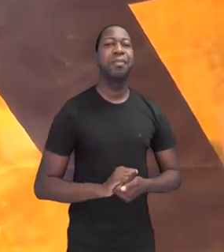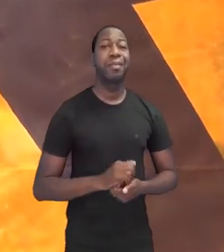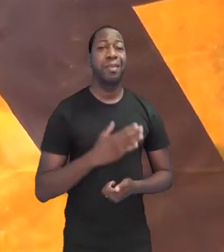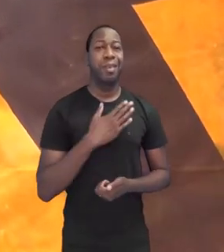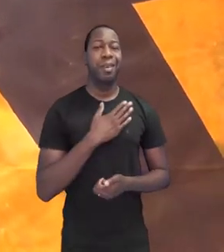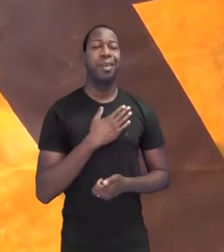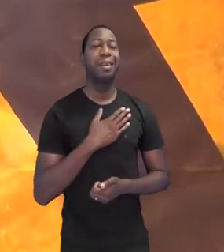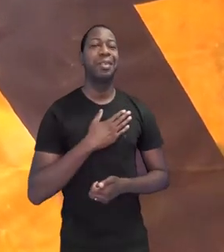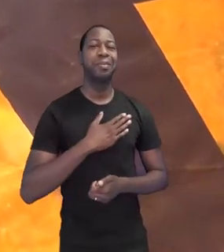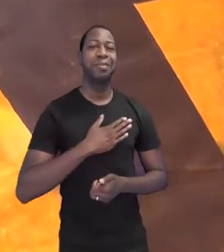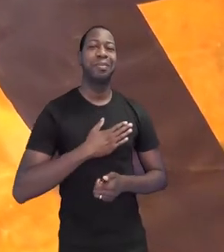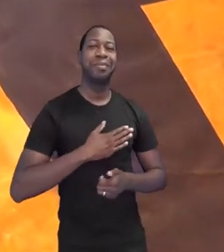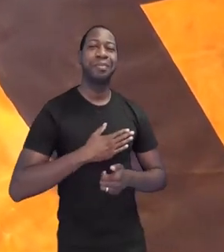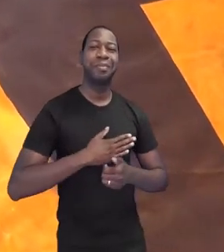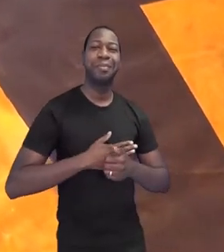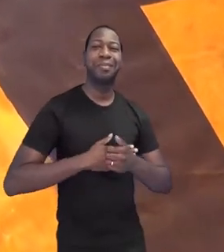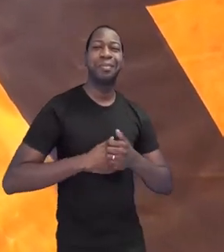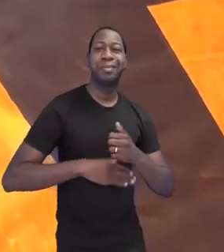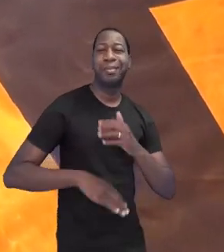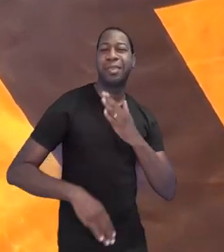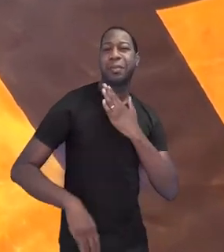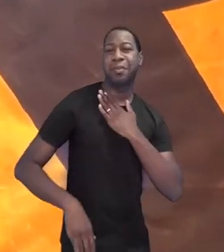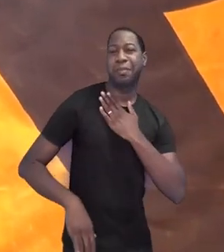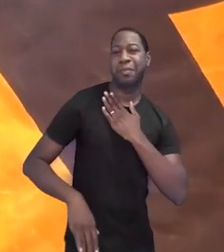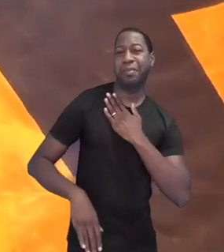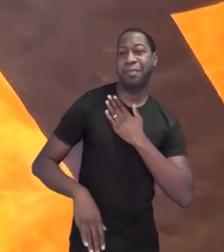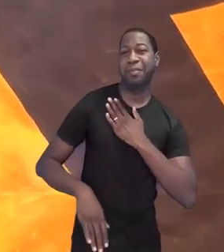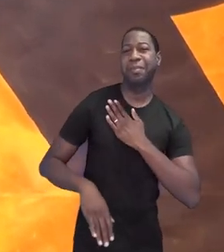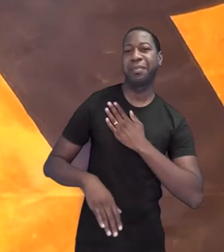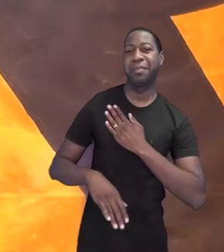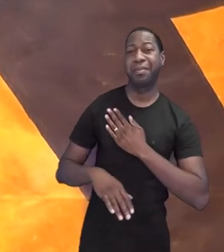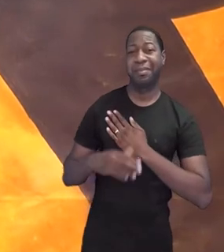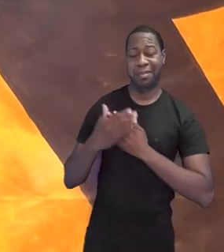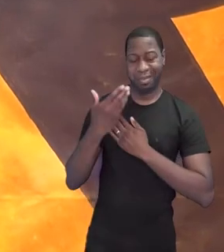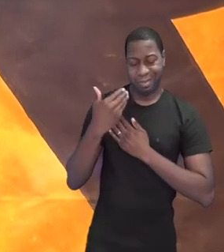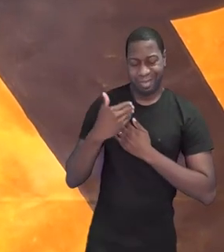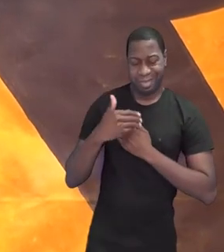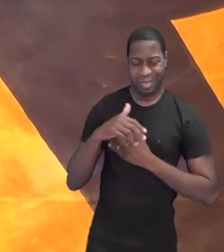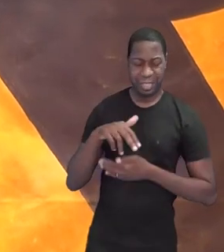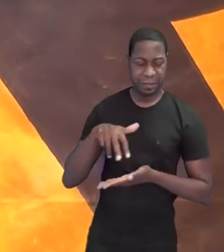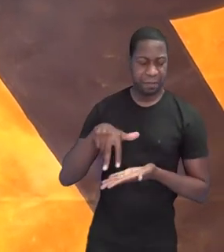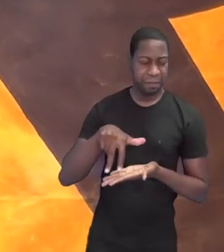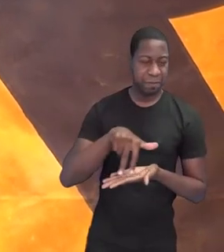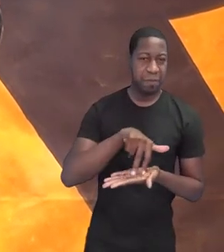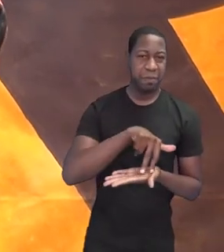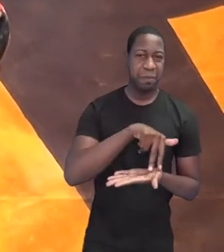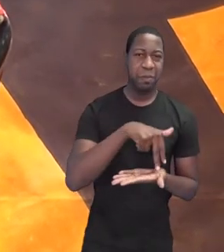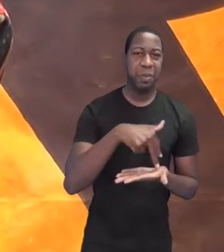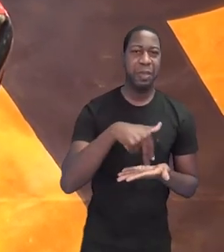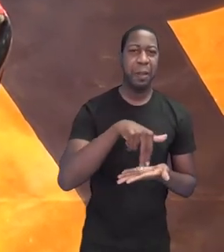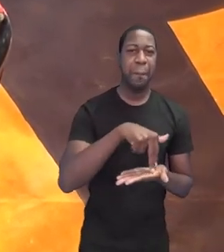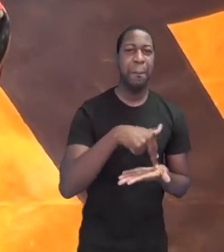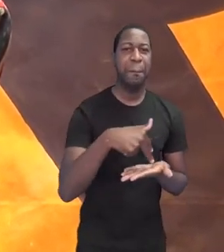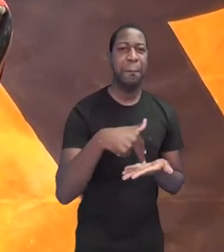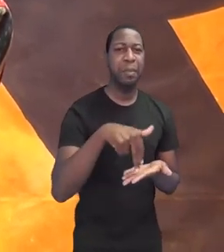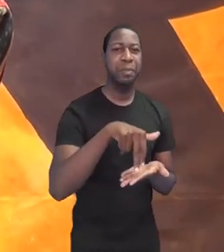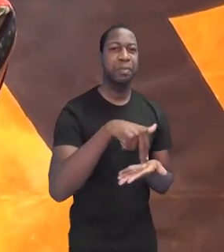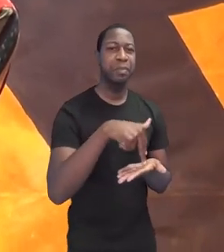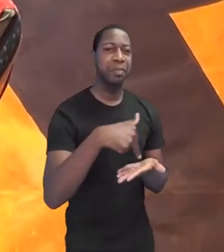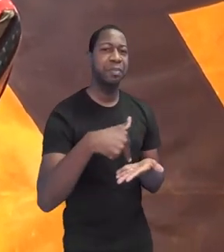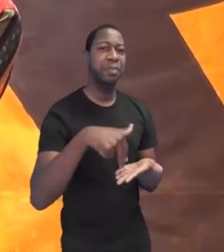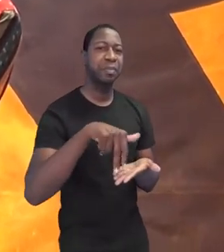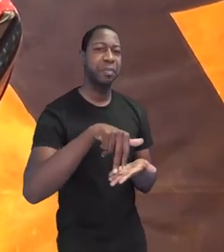Eu danço manso muito manso. Eu canto, danço, danço e